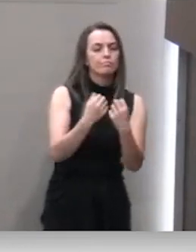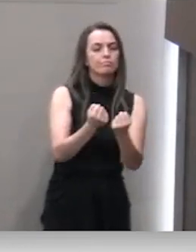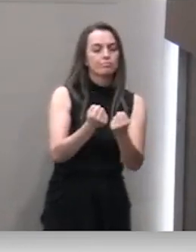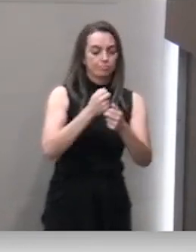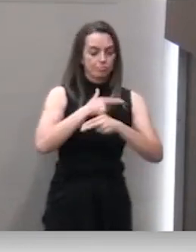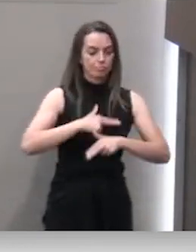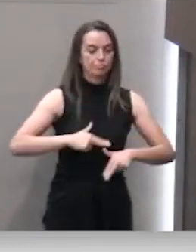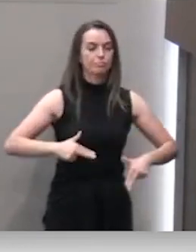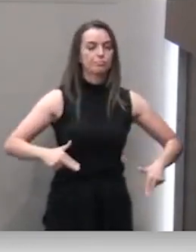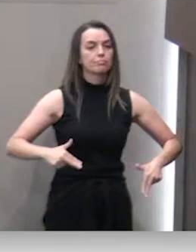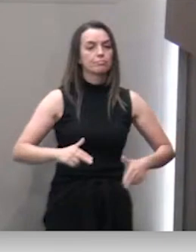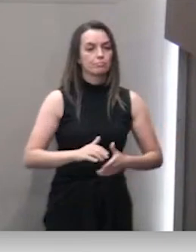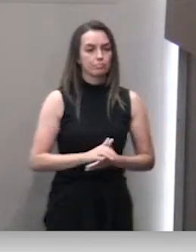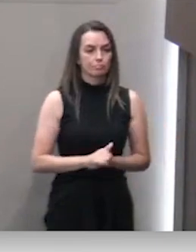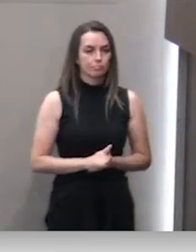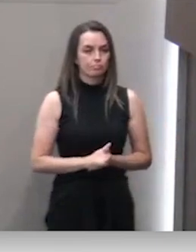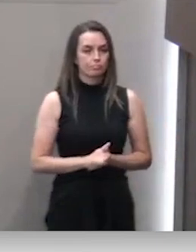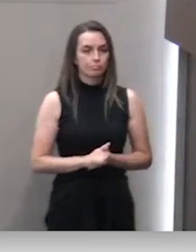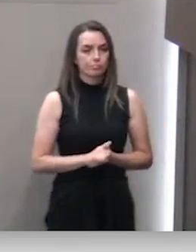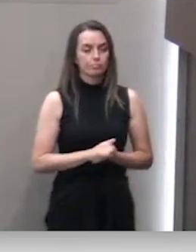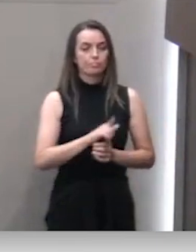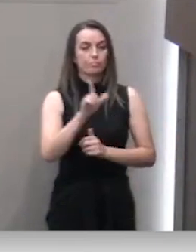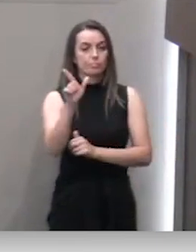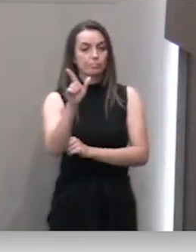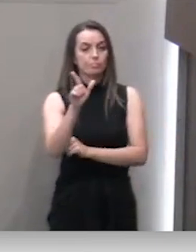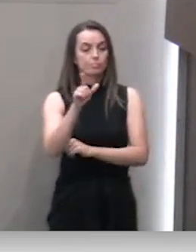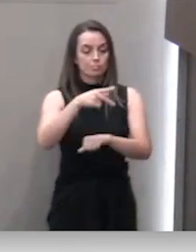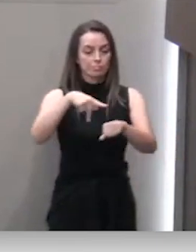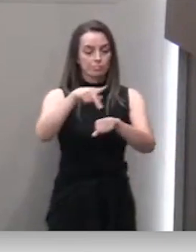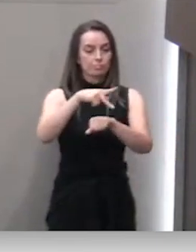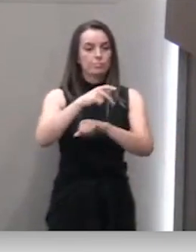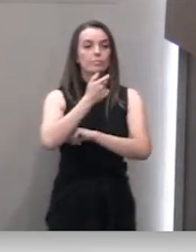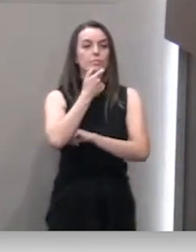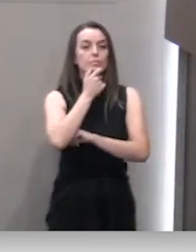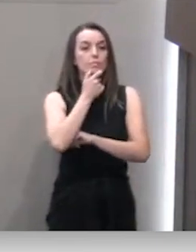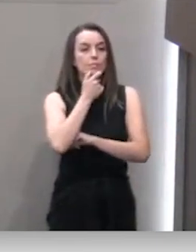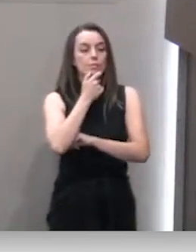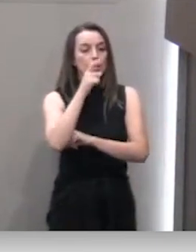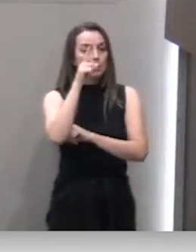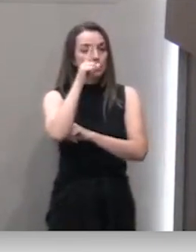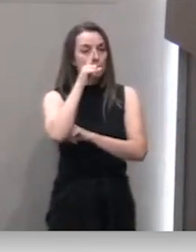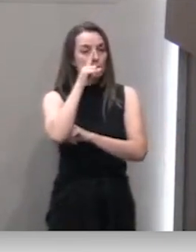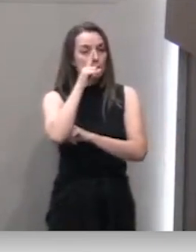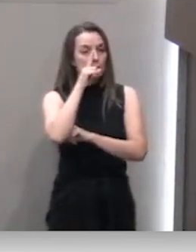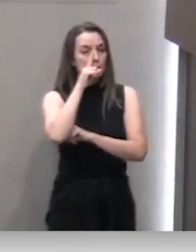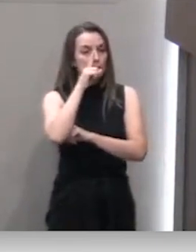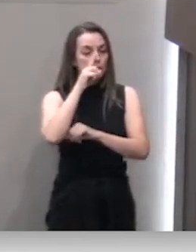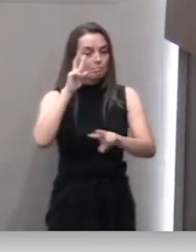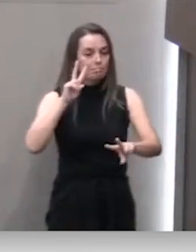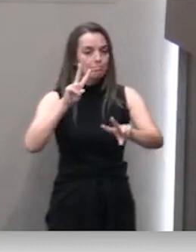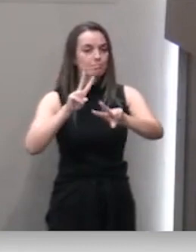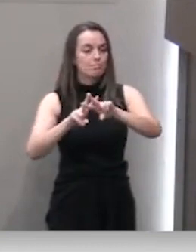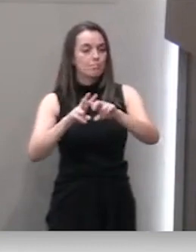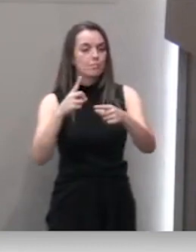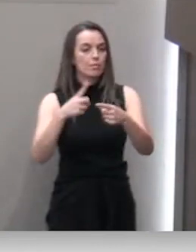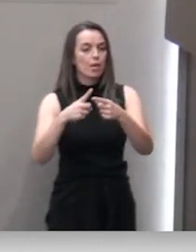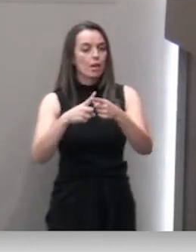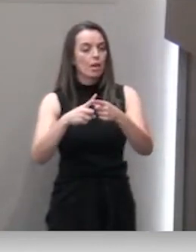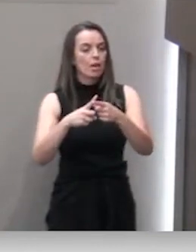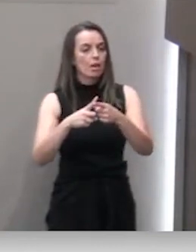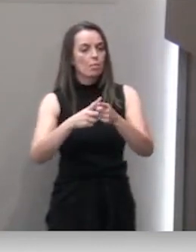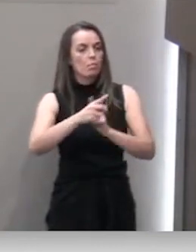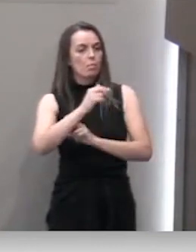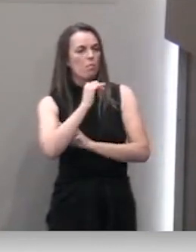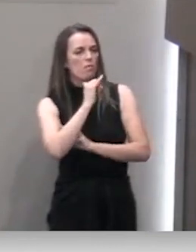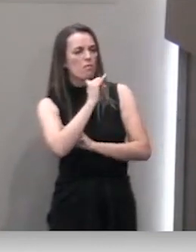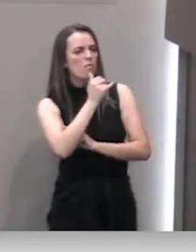Na Inglaterra, uma mãe de 38 anos foi presa na frente dos filhos por ter chamado uma mulher transgênero de homem no